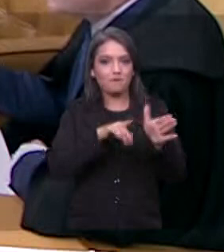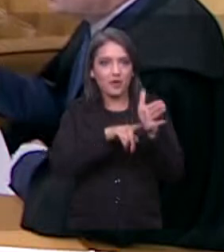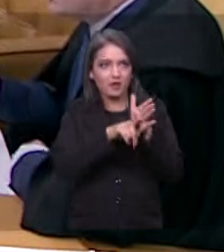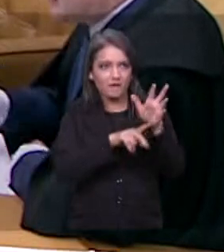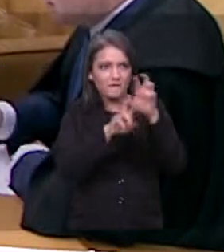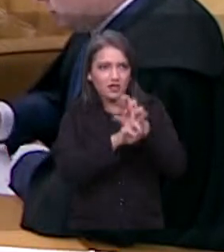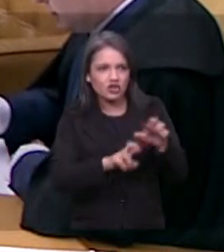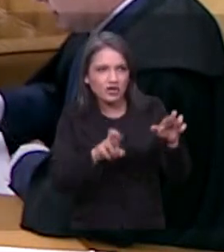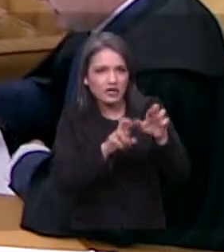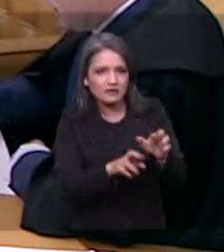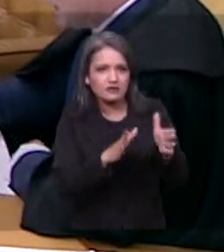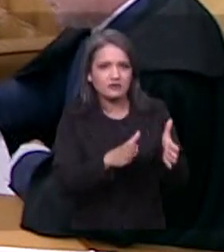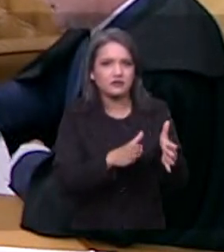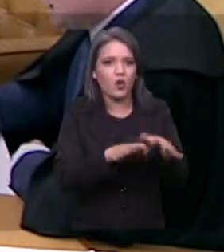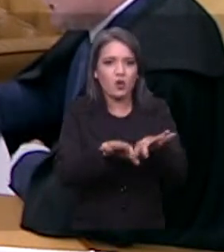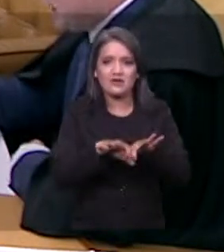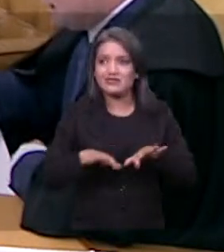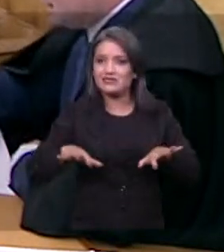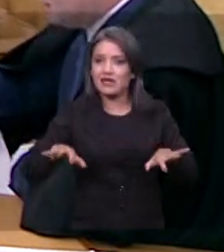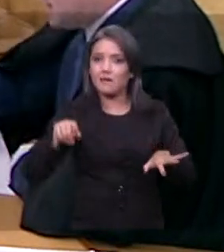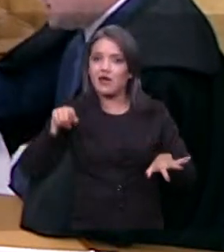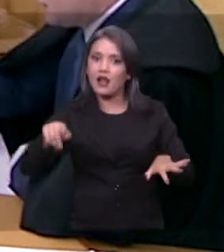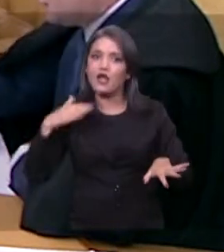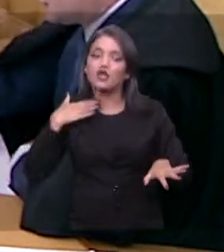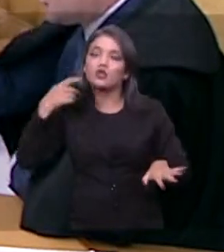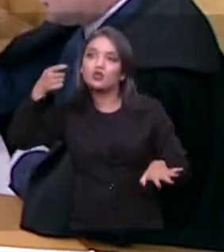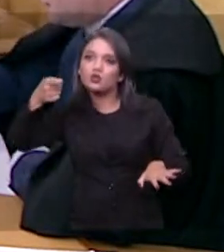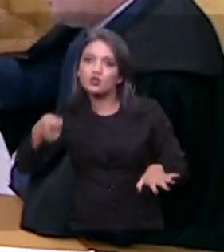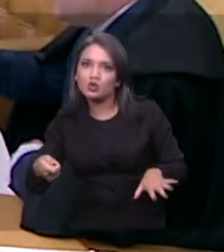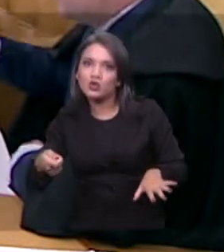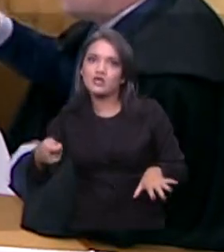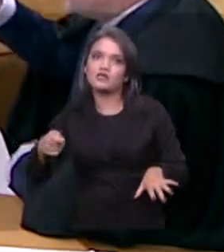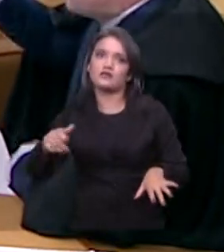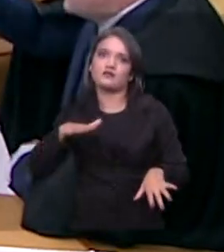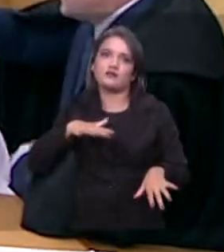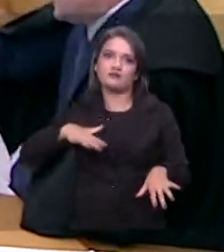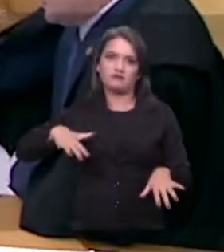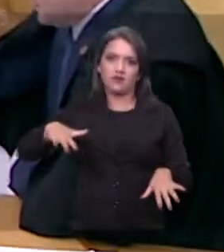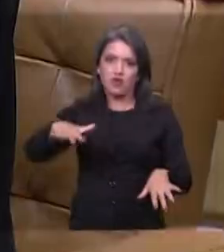do juiz natural para apreciar o caso.